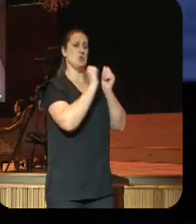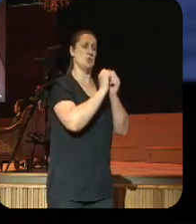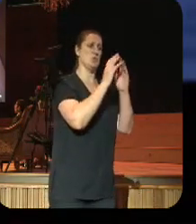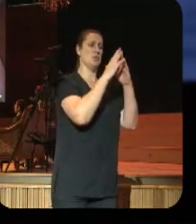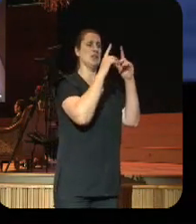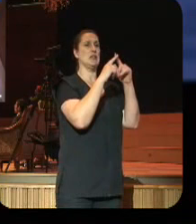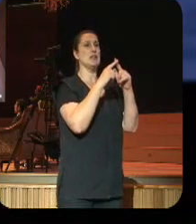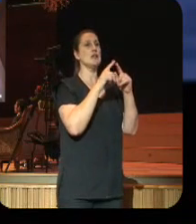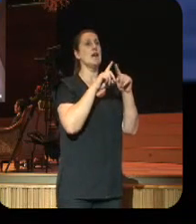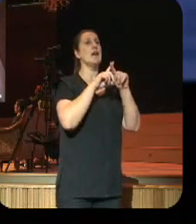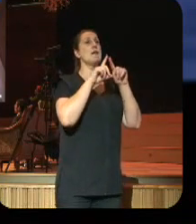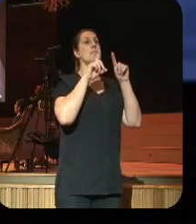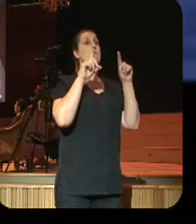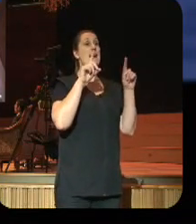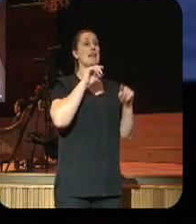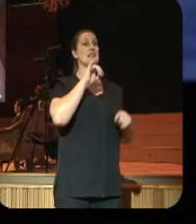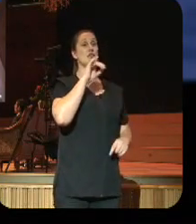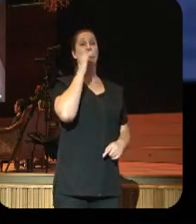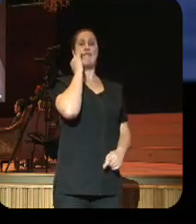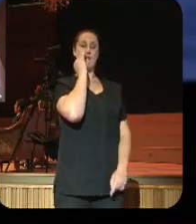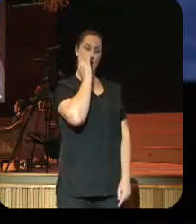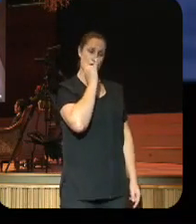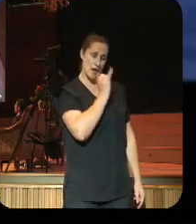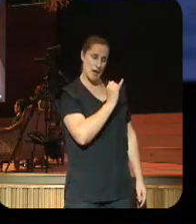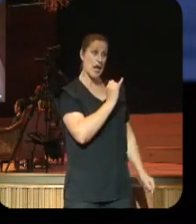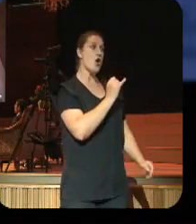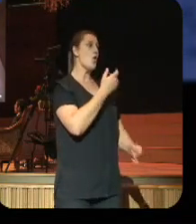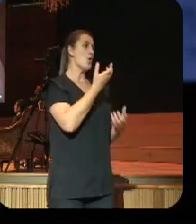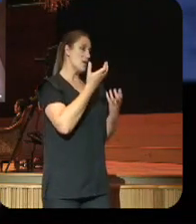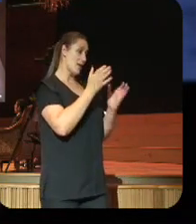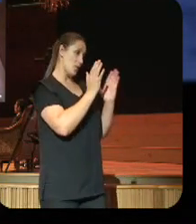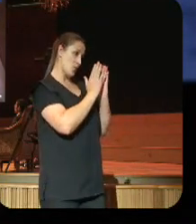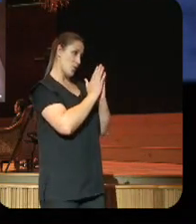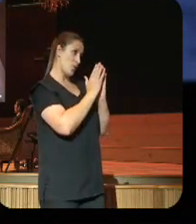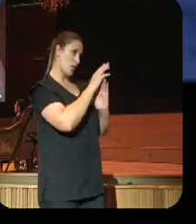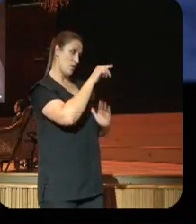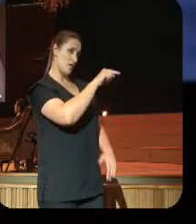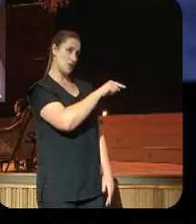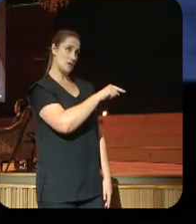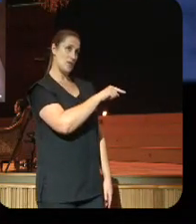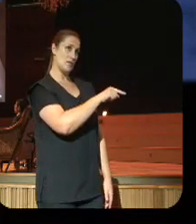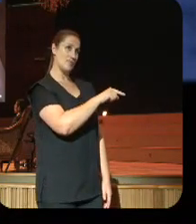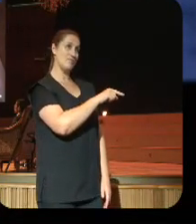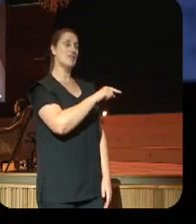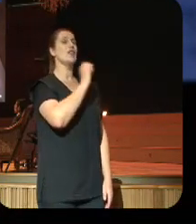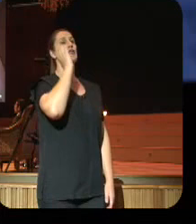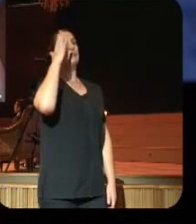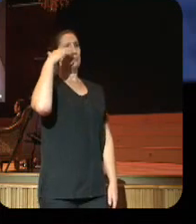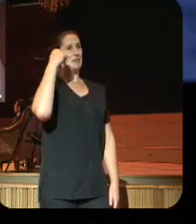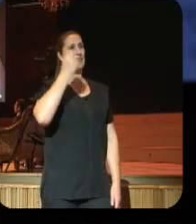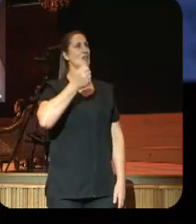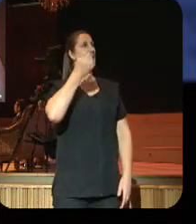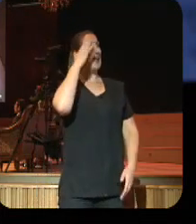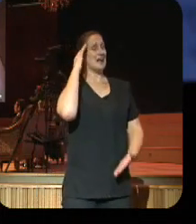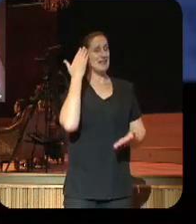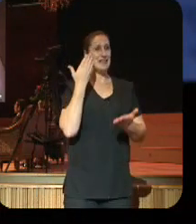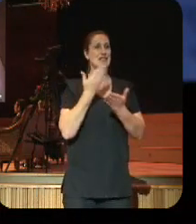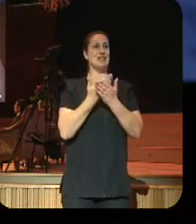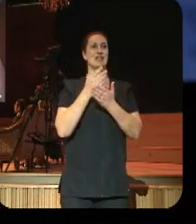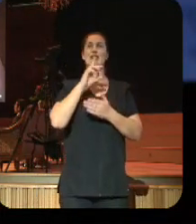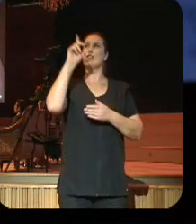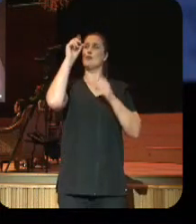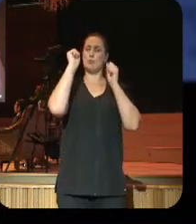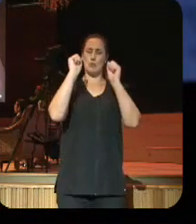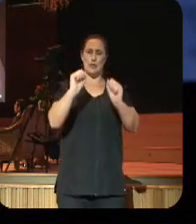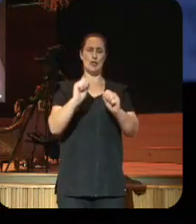disso. Mas se você falar para ele sobre oração, ele crê que há alguém poderoso para fazer